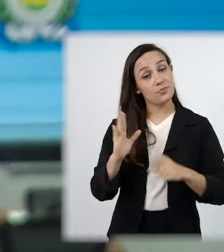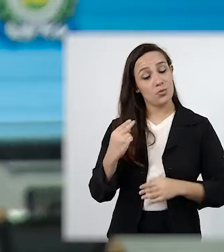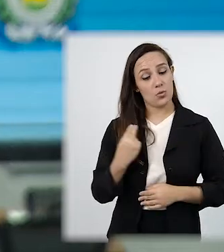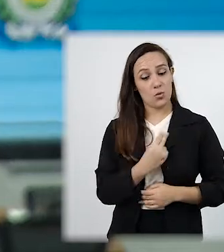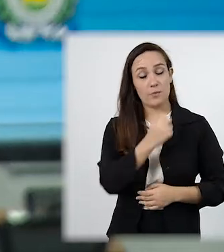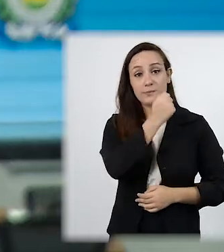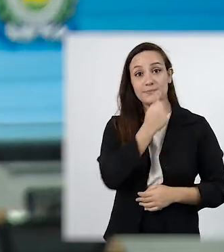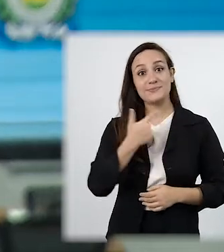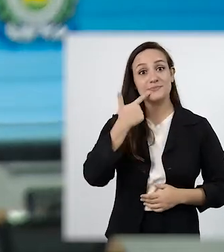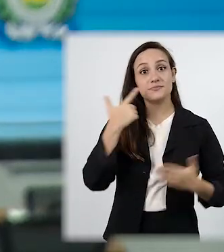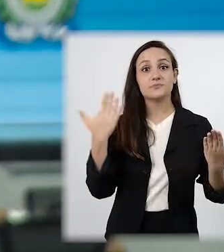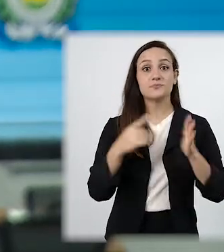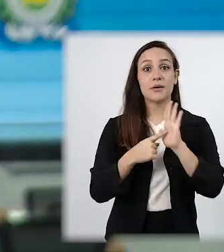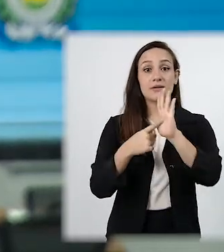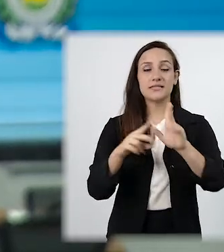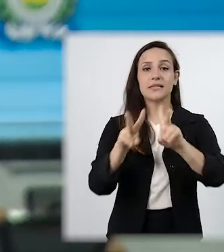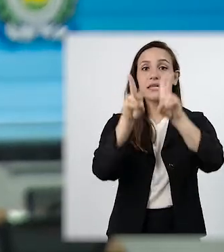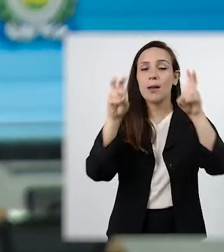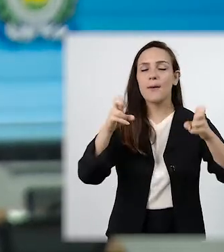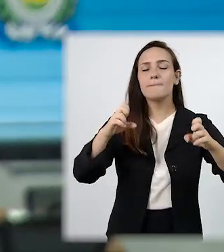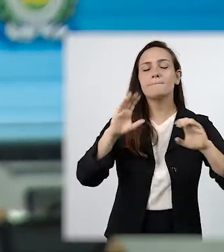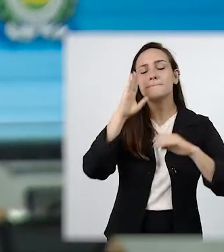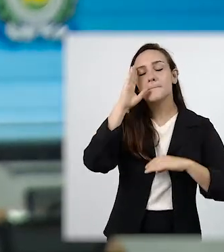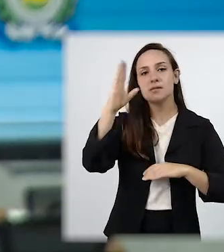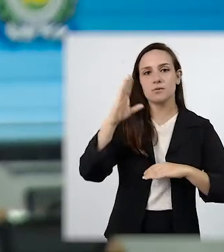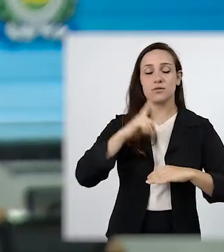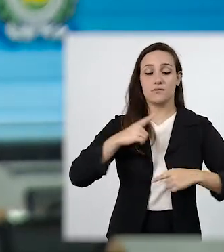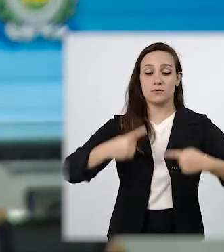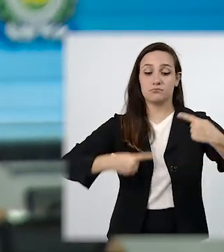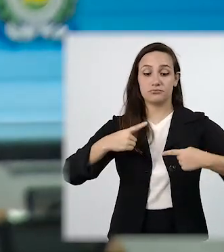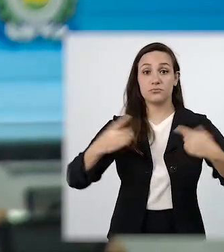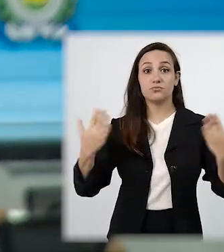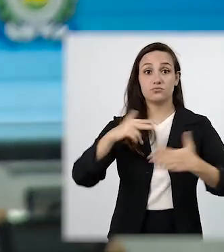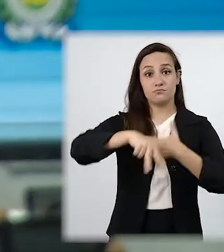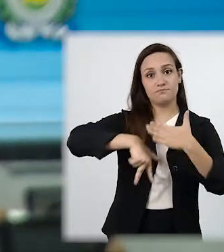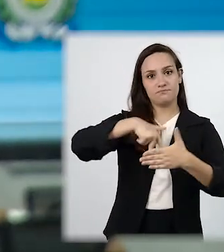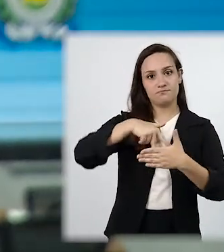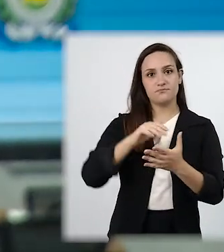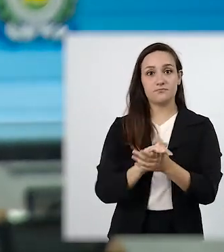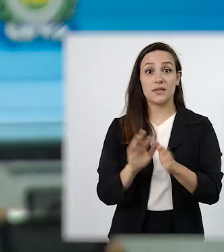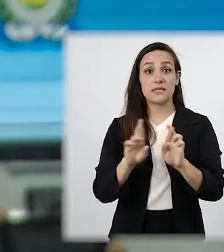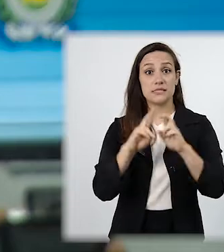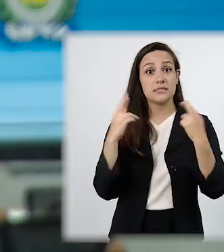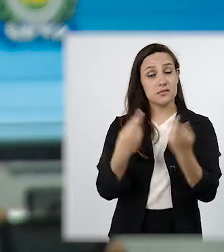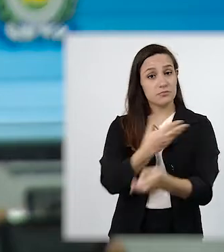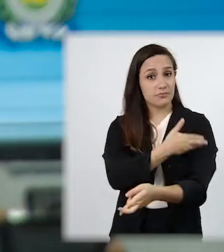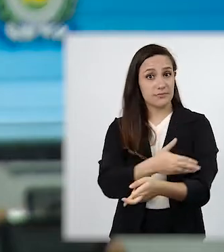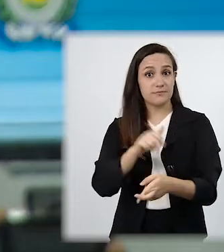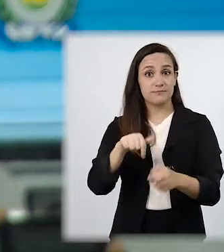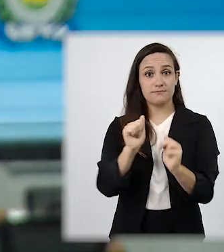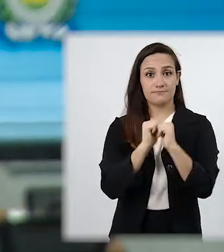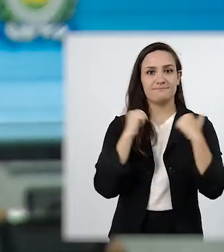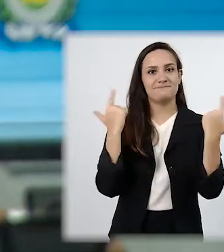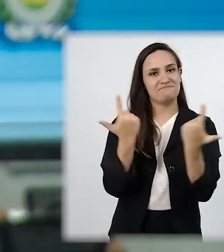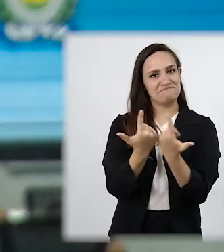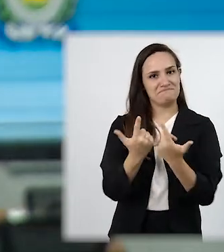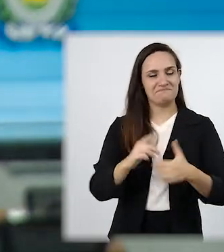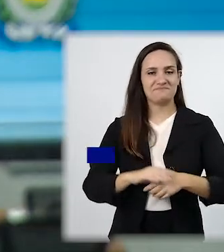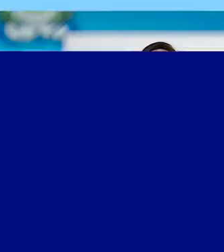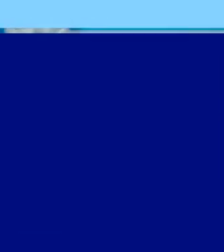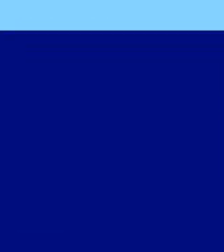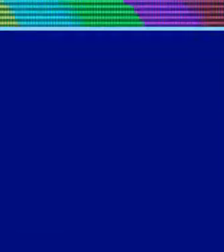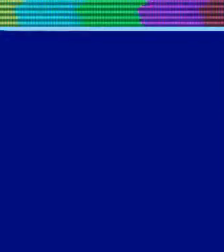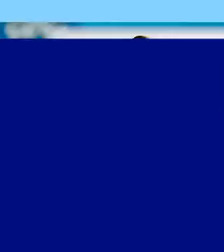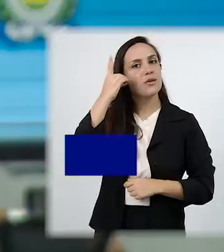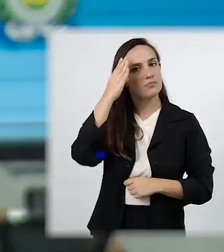Olá, eu sou Ana Paula Gimenez e apresento os principais assuntos debatidos na tribuna durante as sessões plenárias da Assembleia